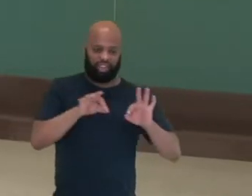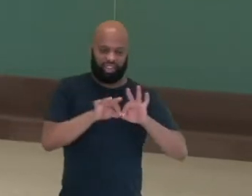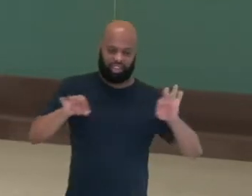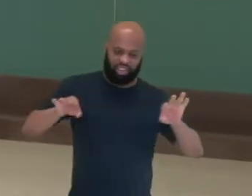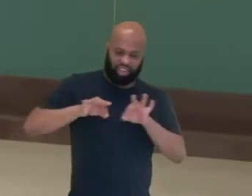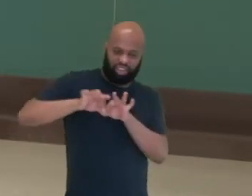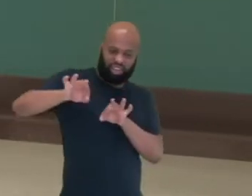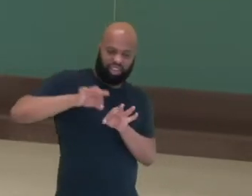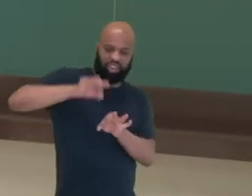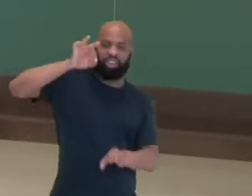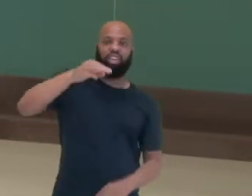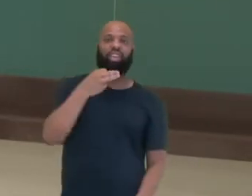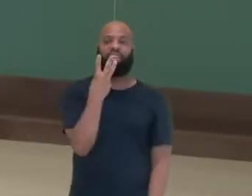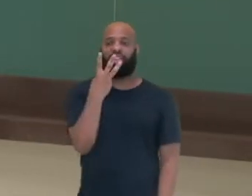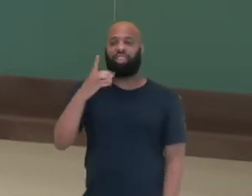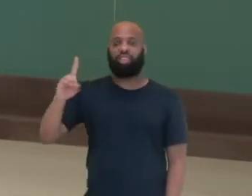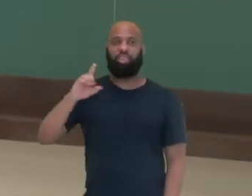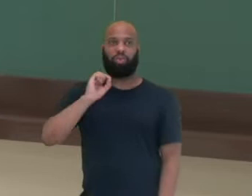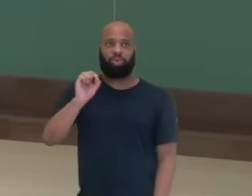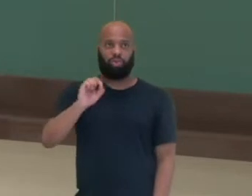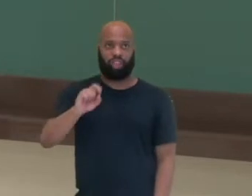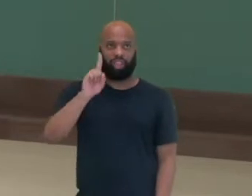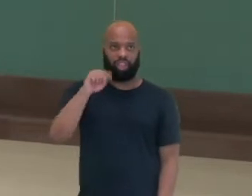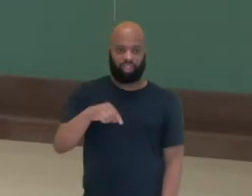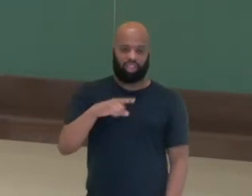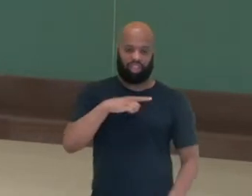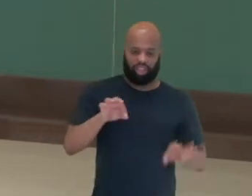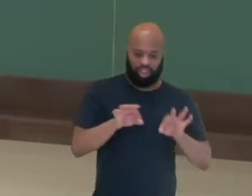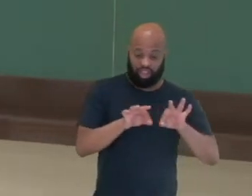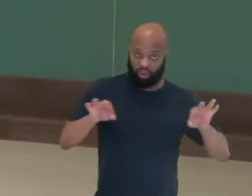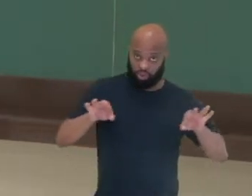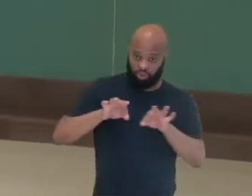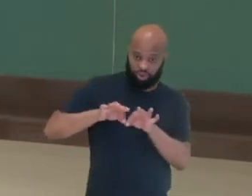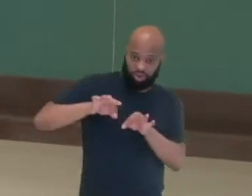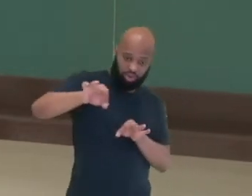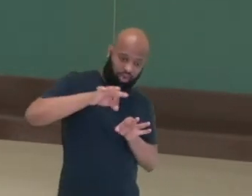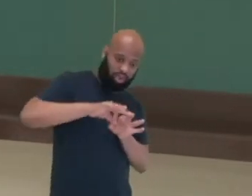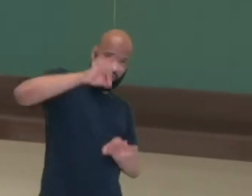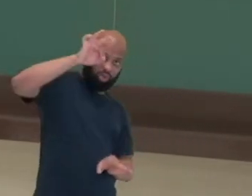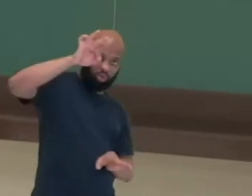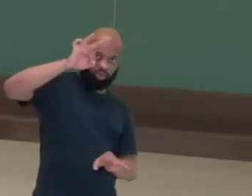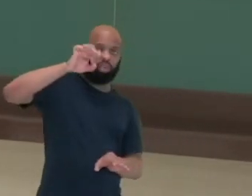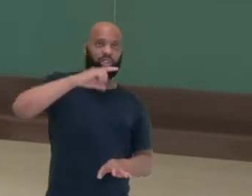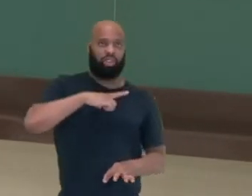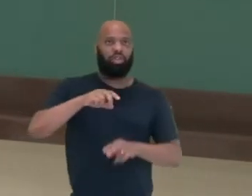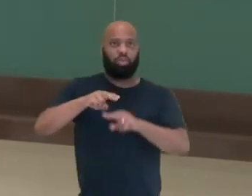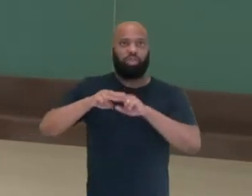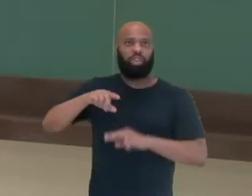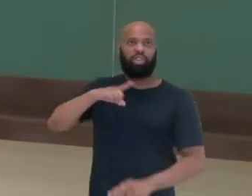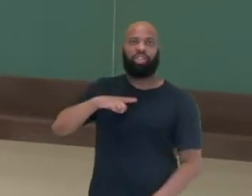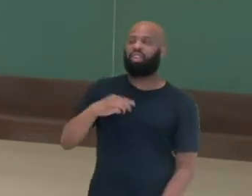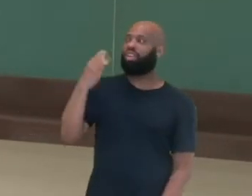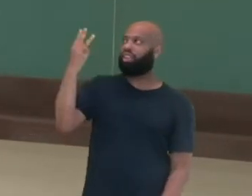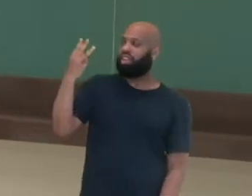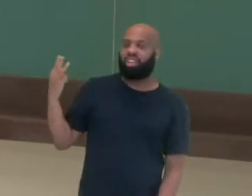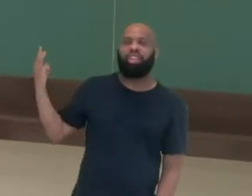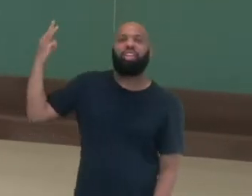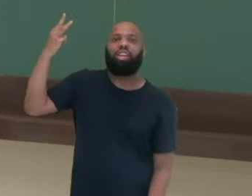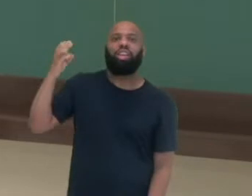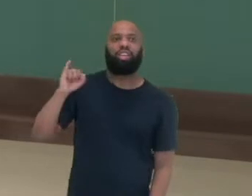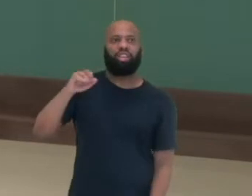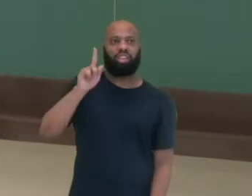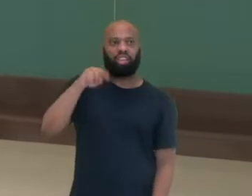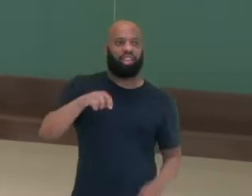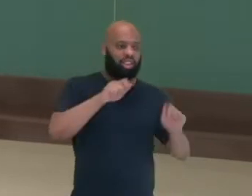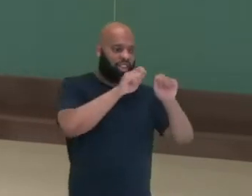isso mesmo, tá? Que é largura, comprimento e altura, tá? Por isso que vai esse 3 aqui em cima. Aí, quando a gente está falando, por exemplo, da